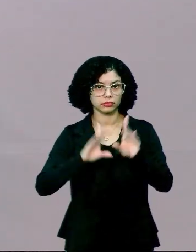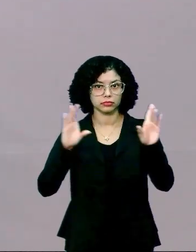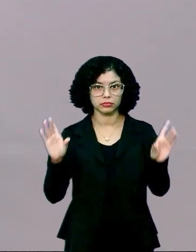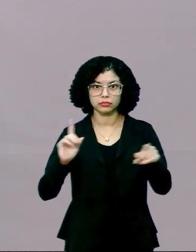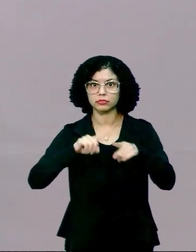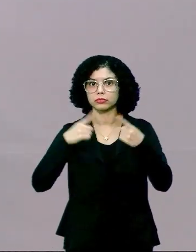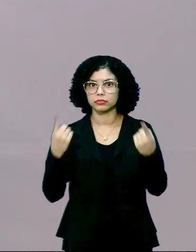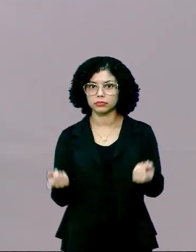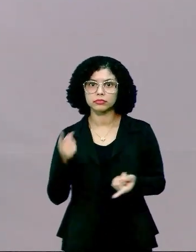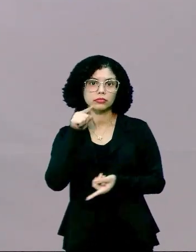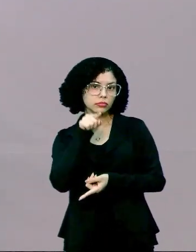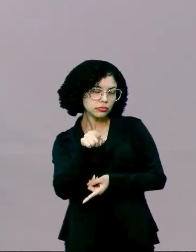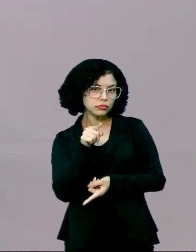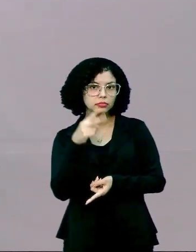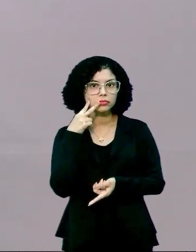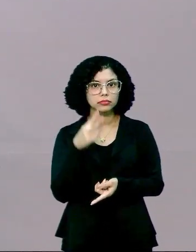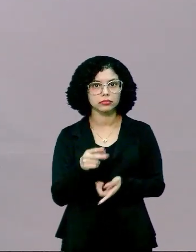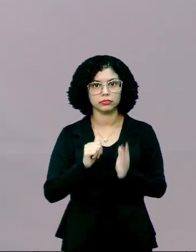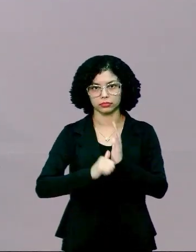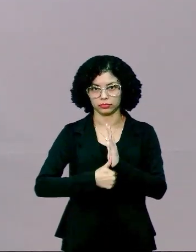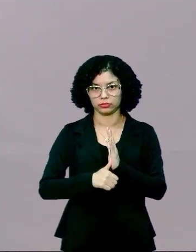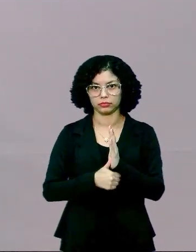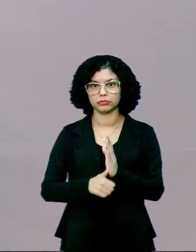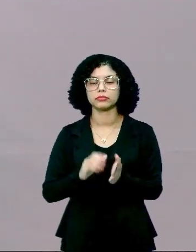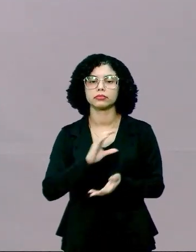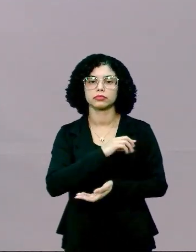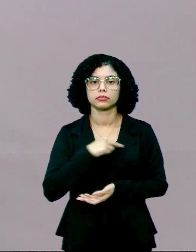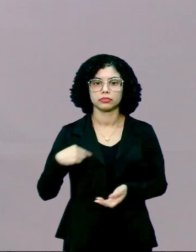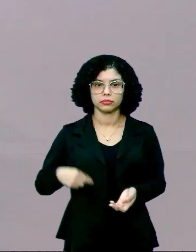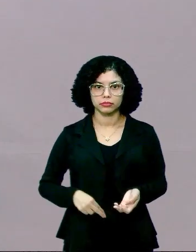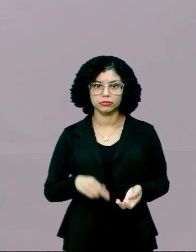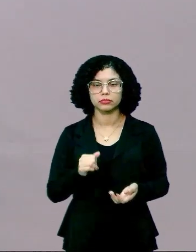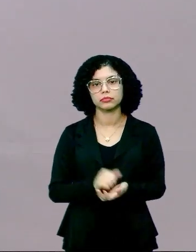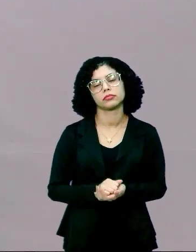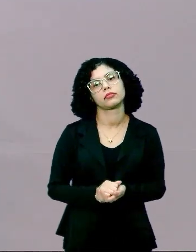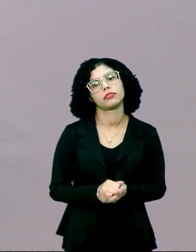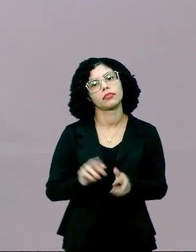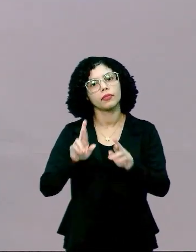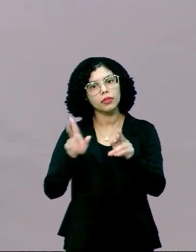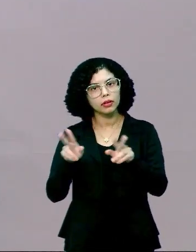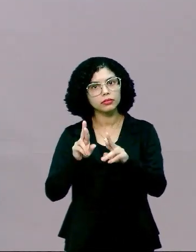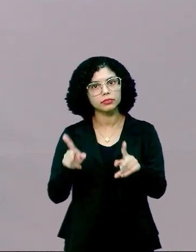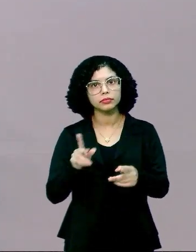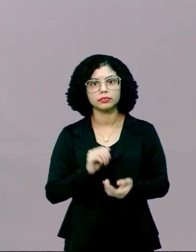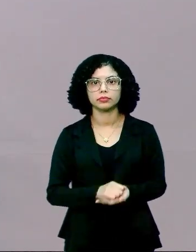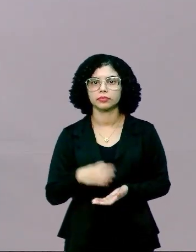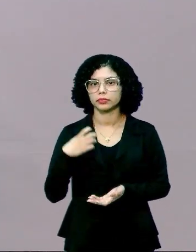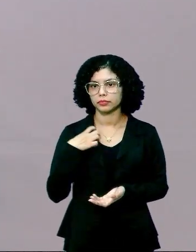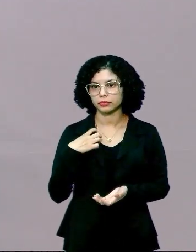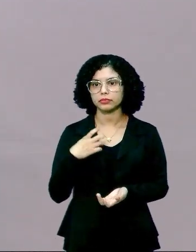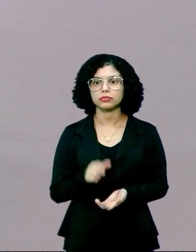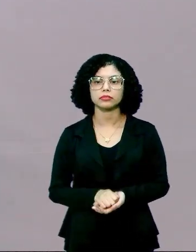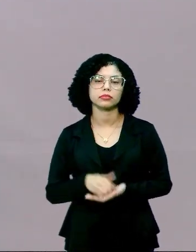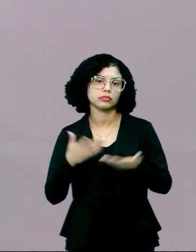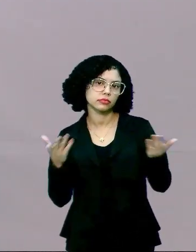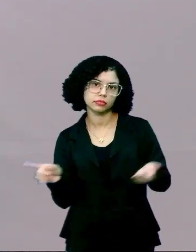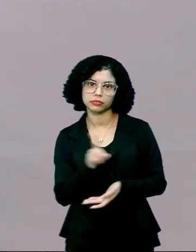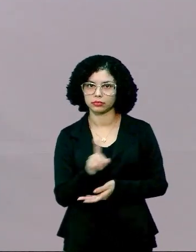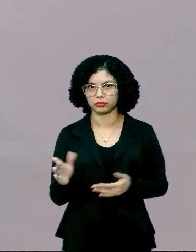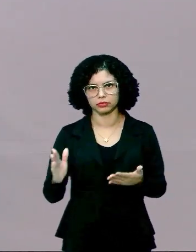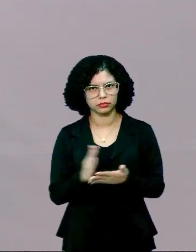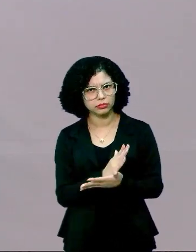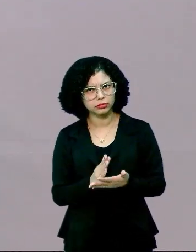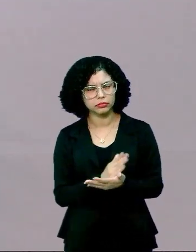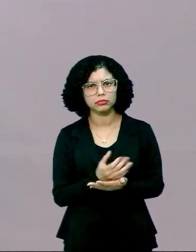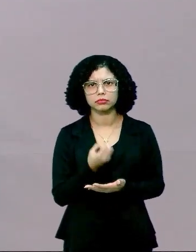democracia. Porém, vocês veem que na identidade dos chineses, ele possui essa diferença étnica, então não é